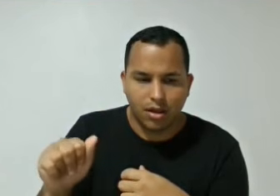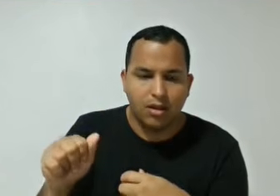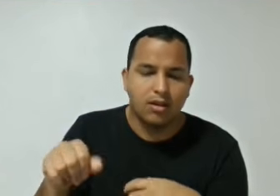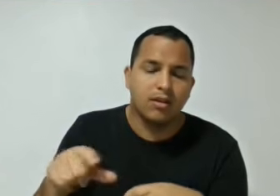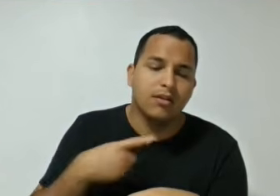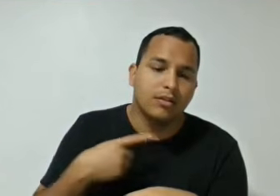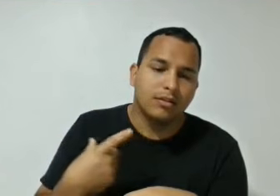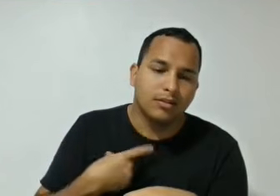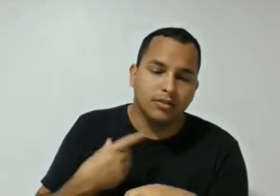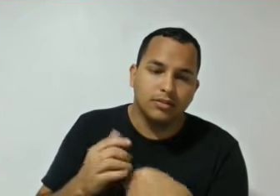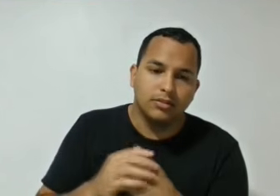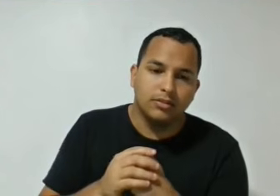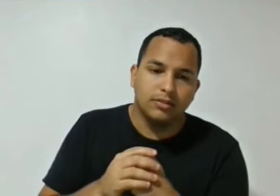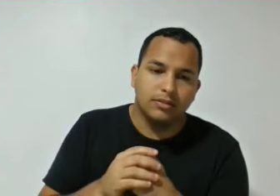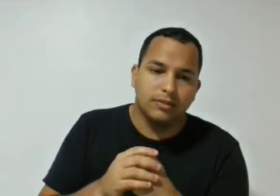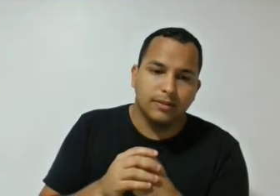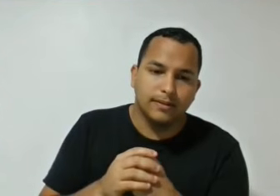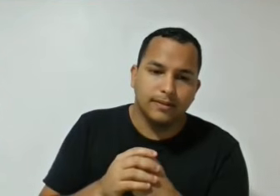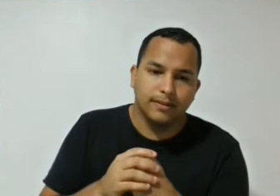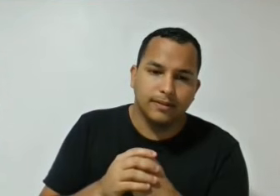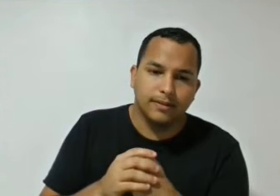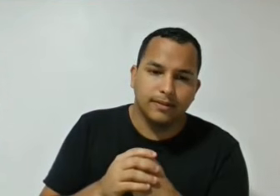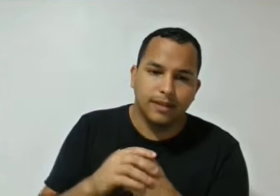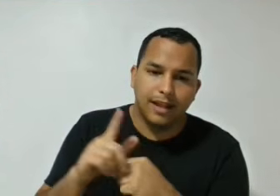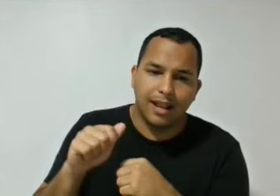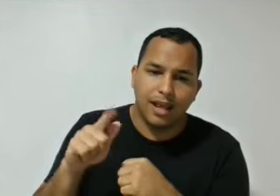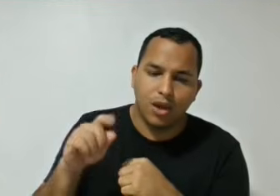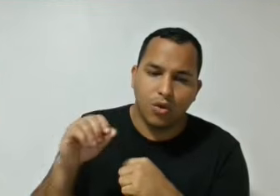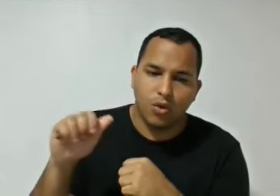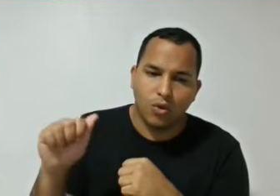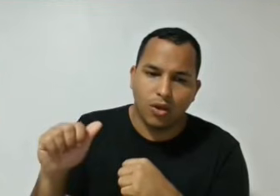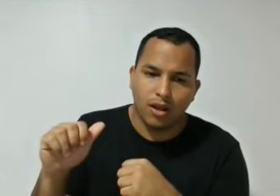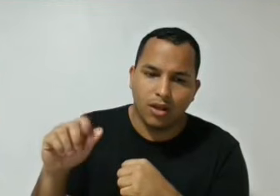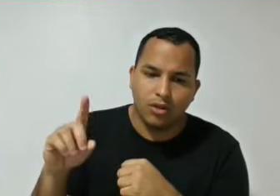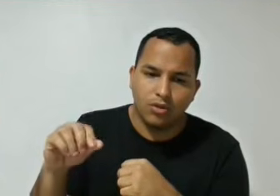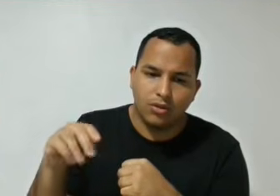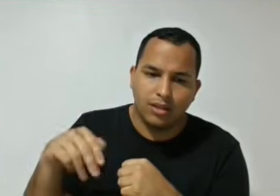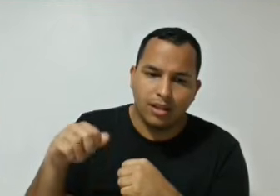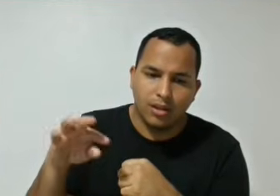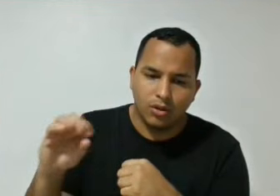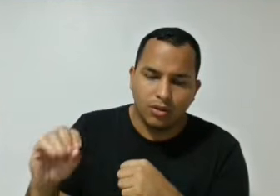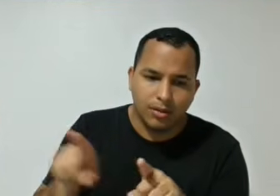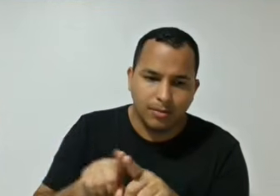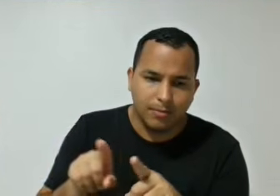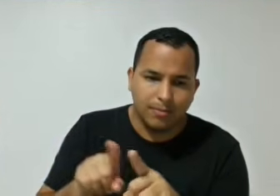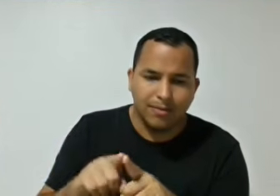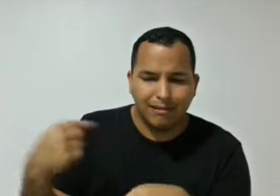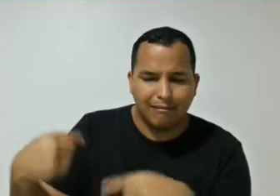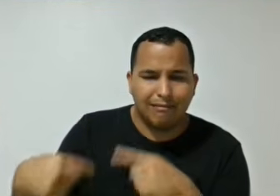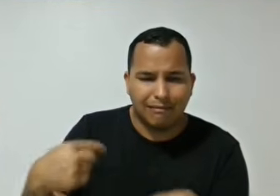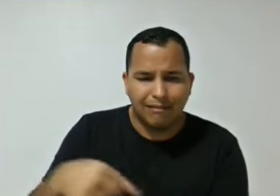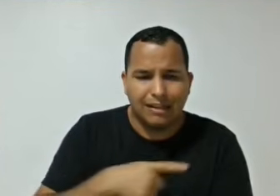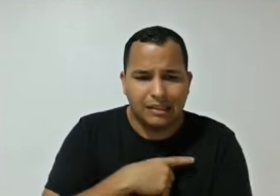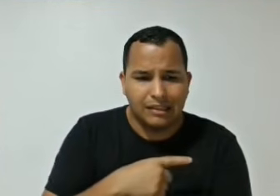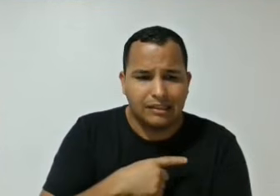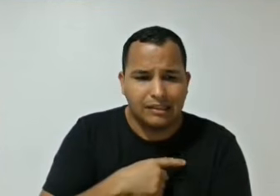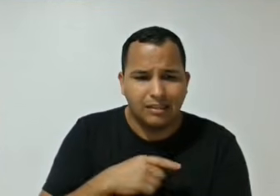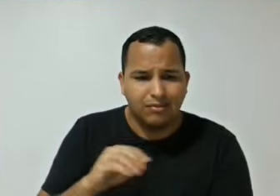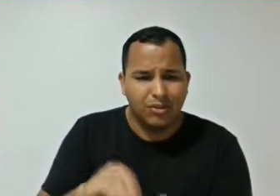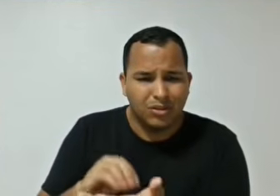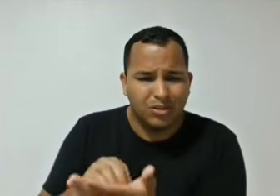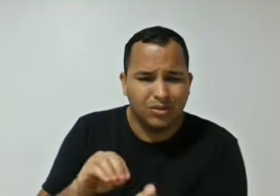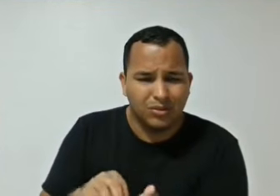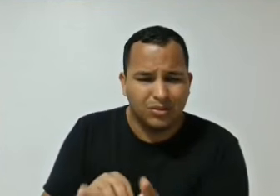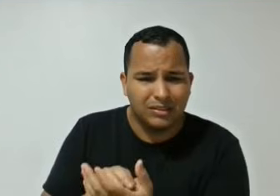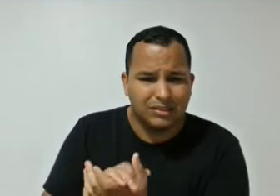temos... Eu vou colocar a Lagoa do Nado, porque a Lagoa do Nado está na divisa danada, nessa relação, né? Está faltando algum centro cultural?